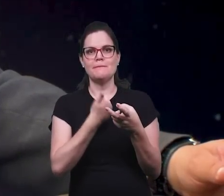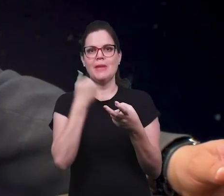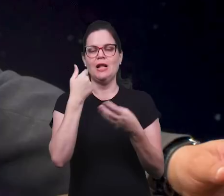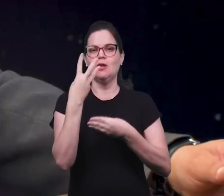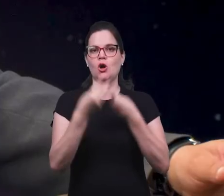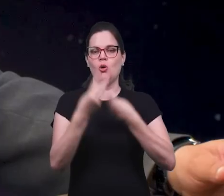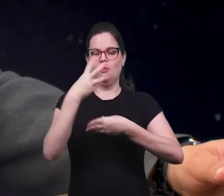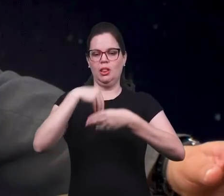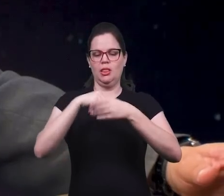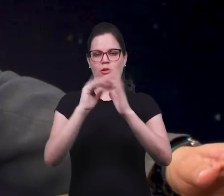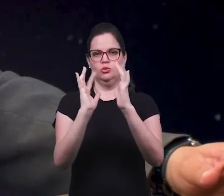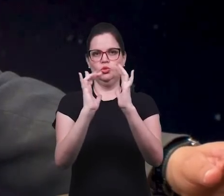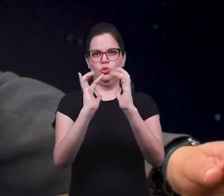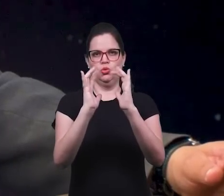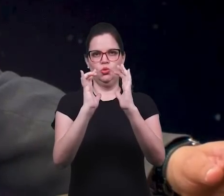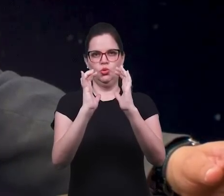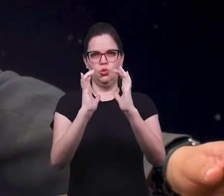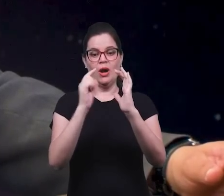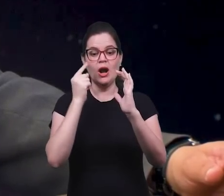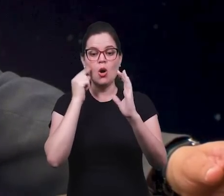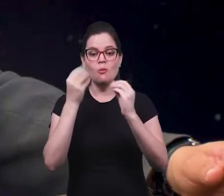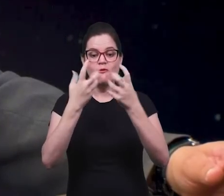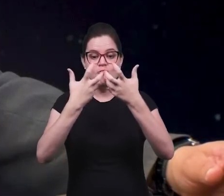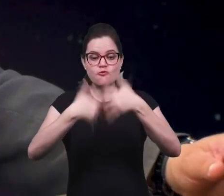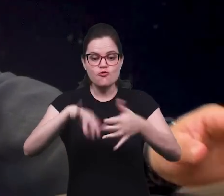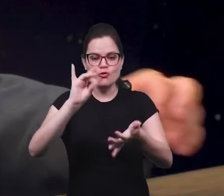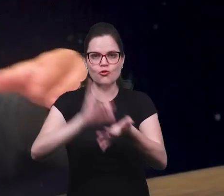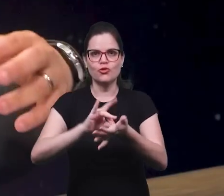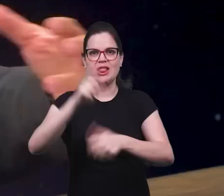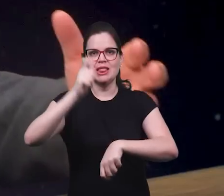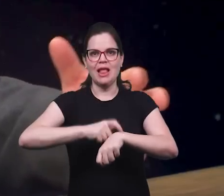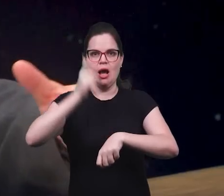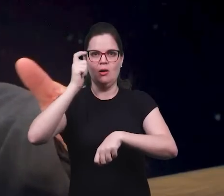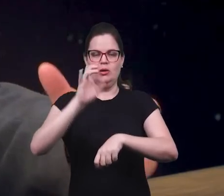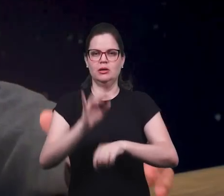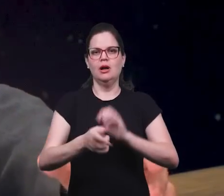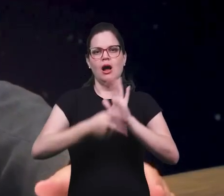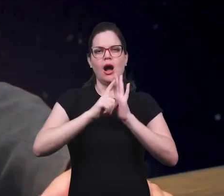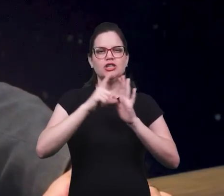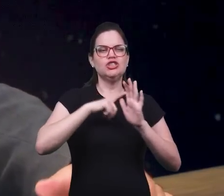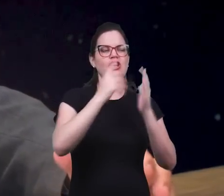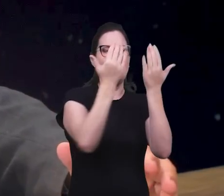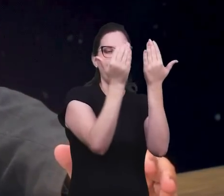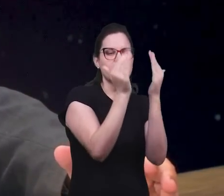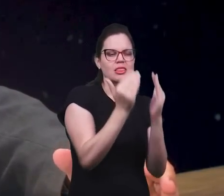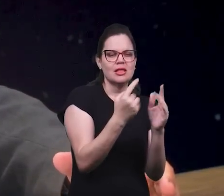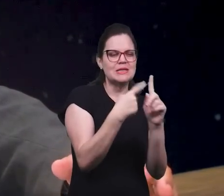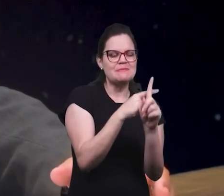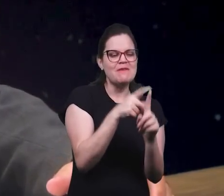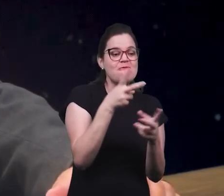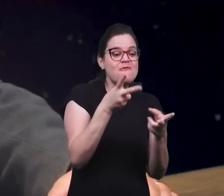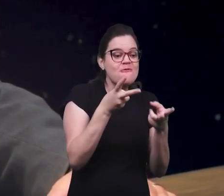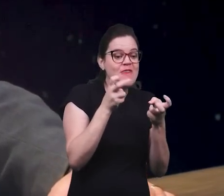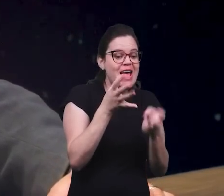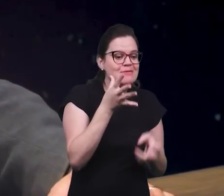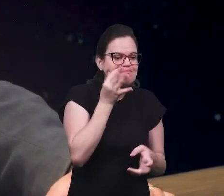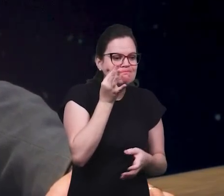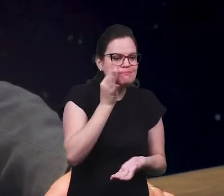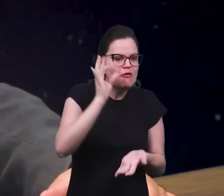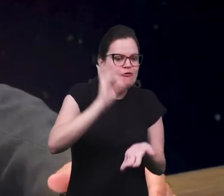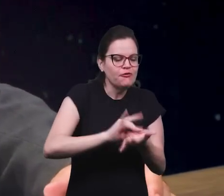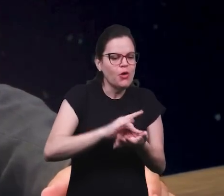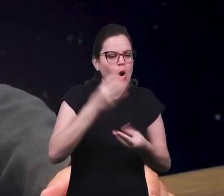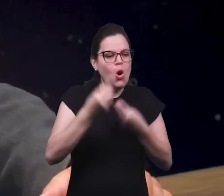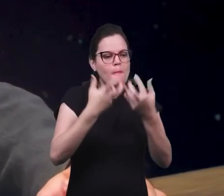a ver o cérebro em funcionamento. Antes a gente fazia algumas análises, mas não conseguia ver ele em funcionamento. Mas